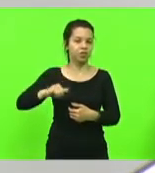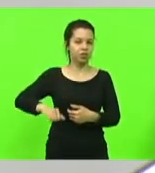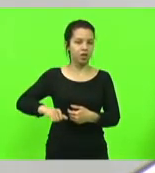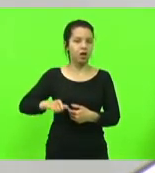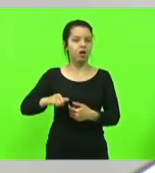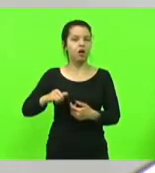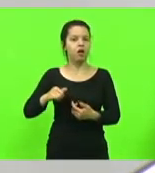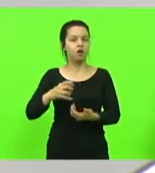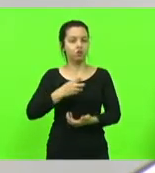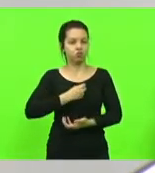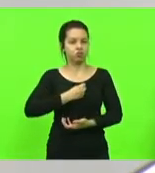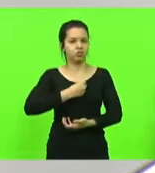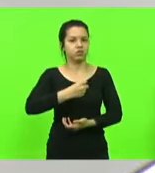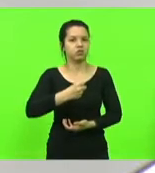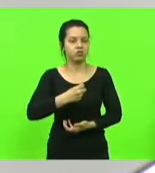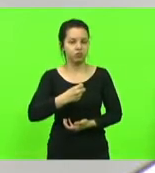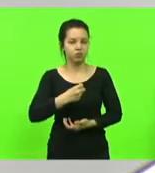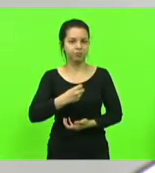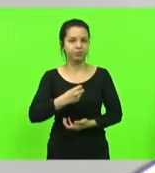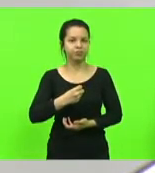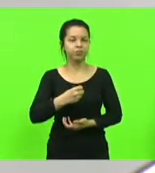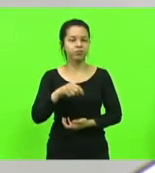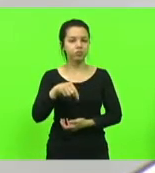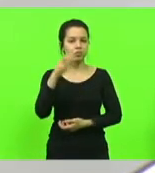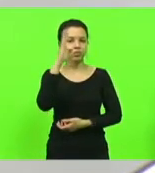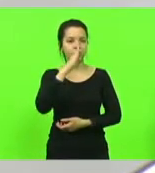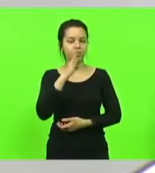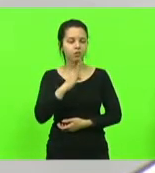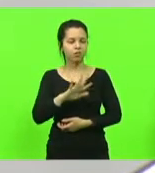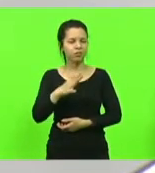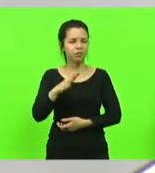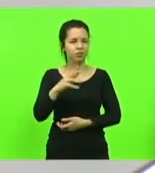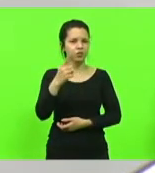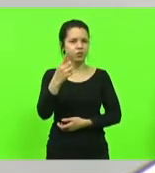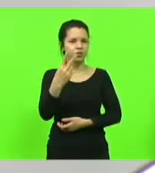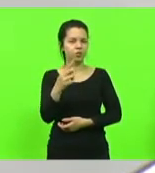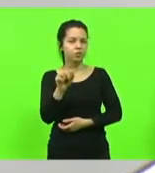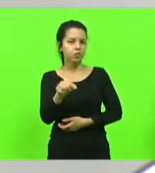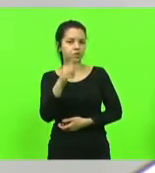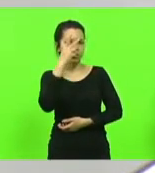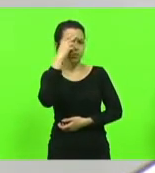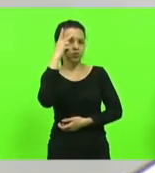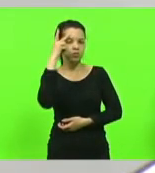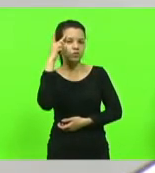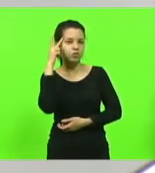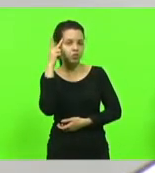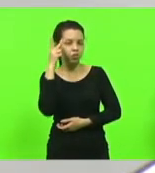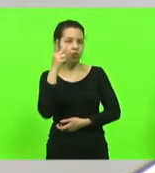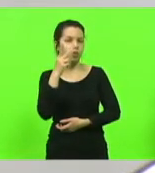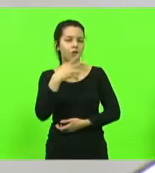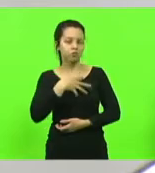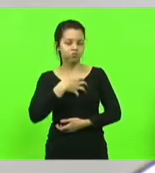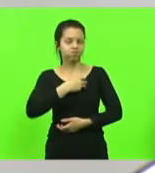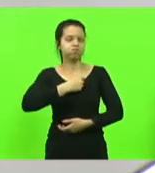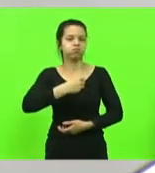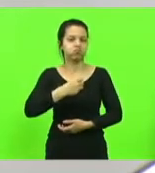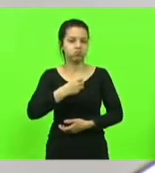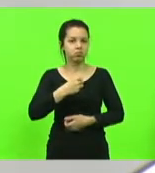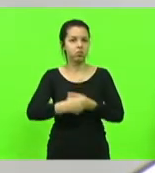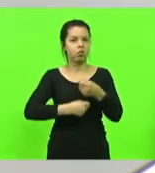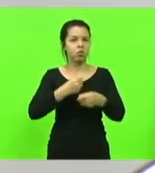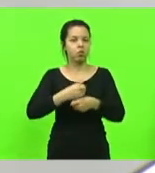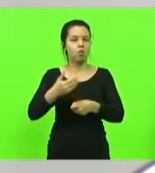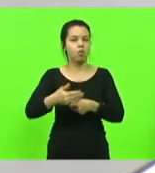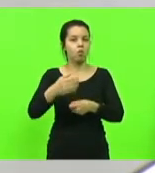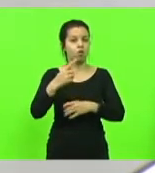No Brasil, cerca de 12 mil pessoas tiram a própria vida por ano. No mundo, são cerca de 800